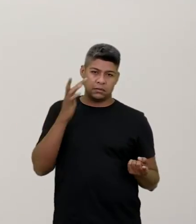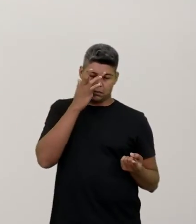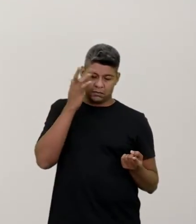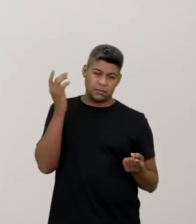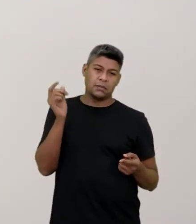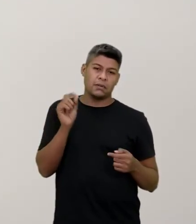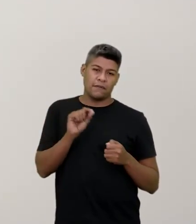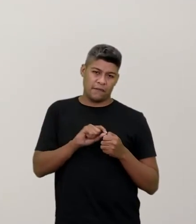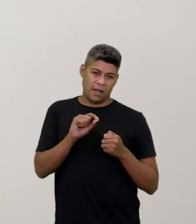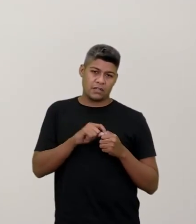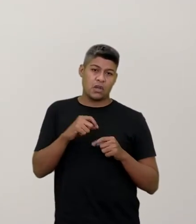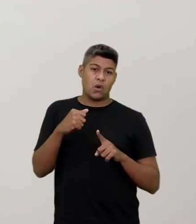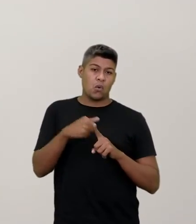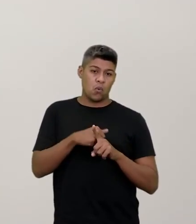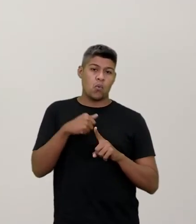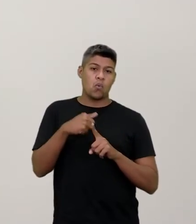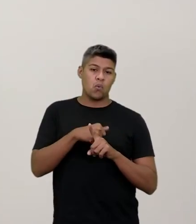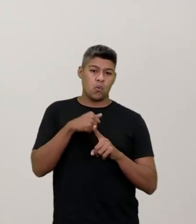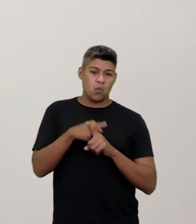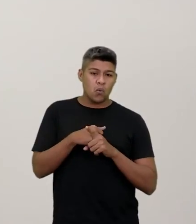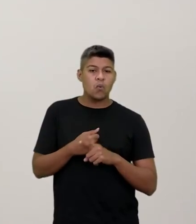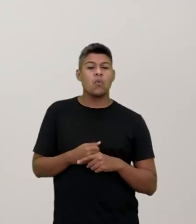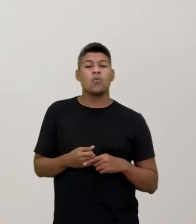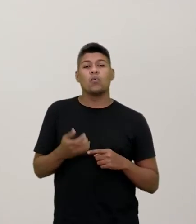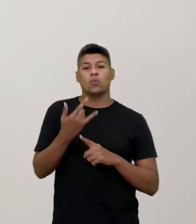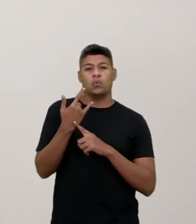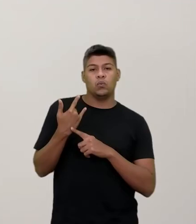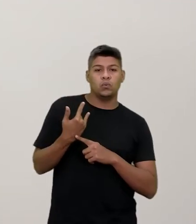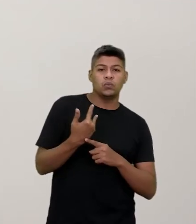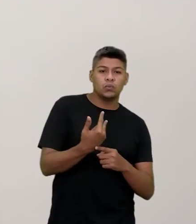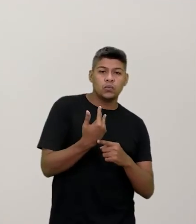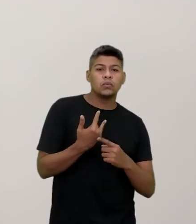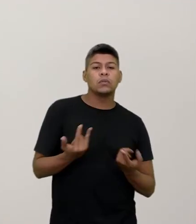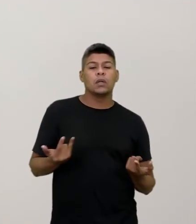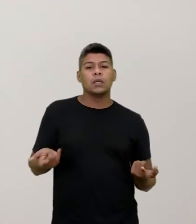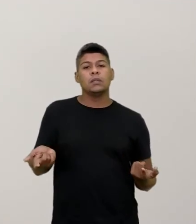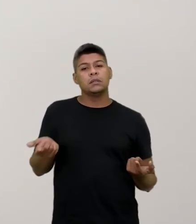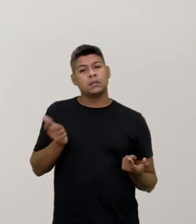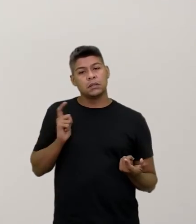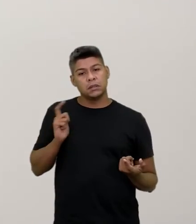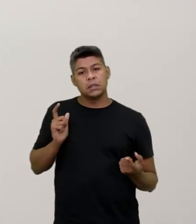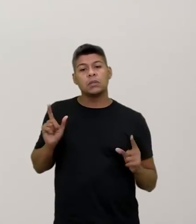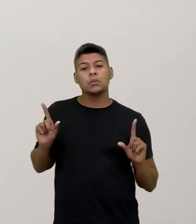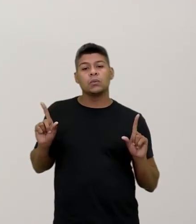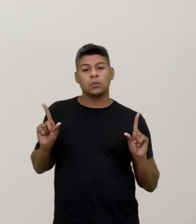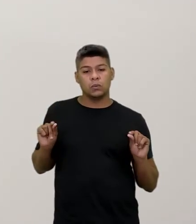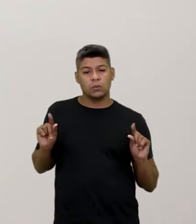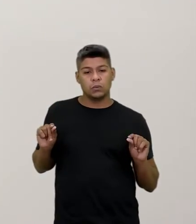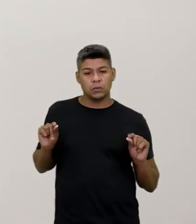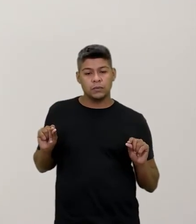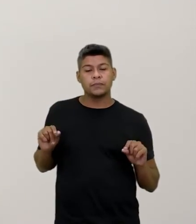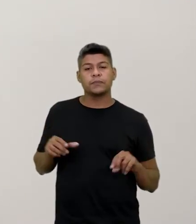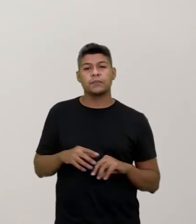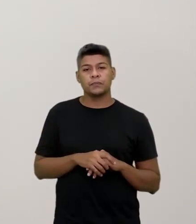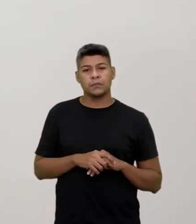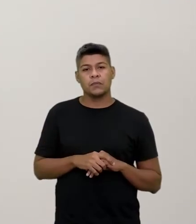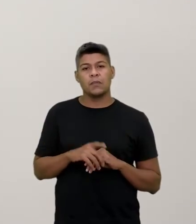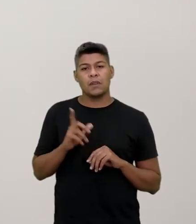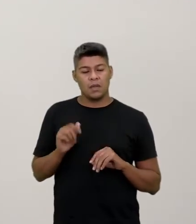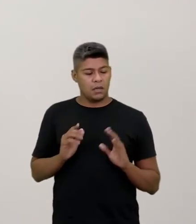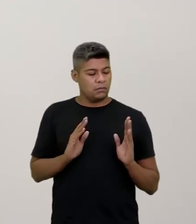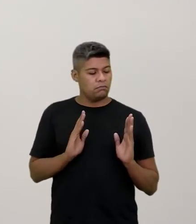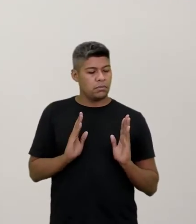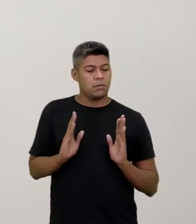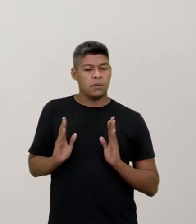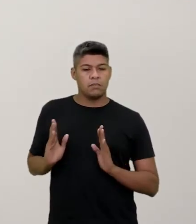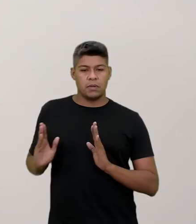muitas lutas, que vai atrair muito público, né? Mas daí esse lutador ele é ranqueado, né?